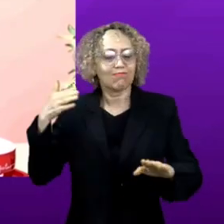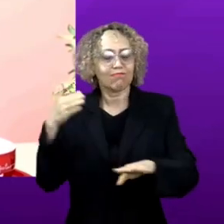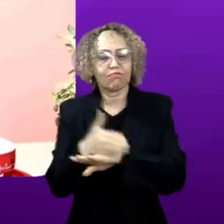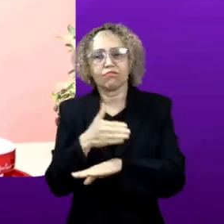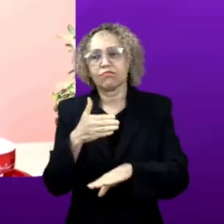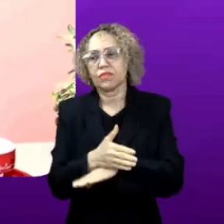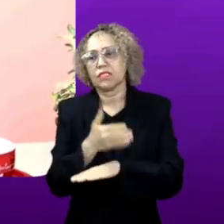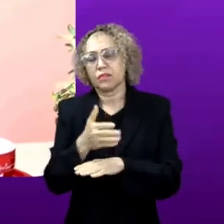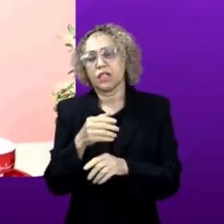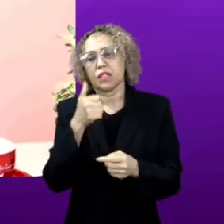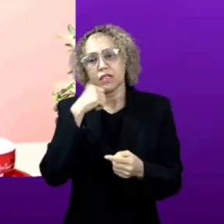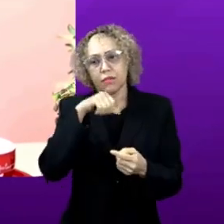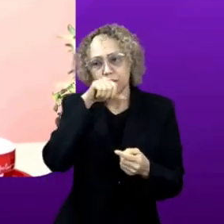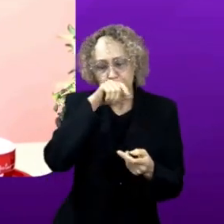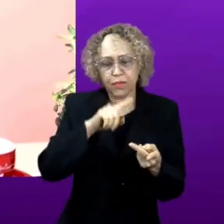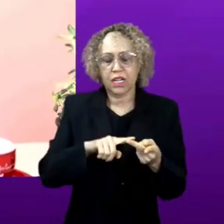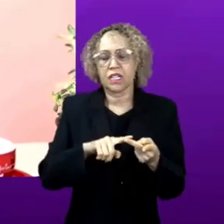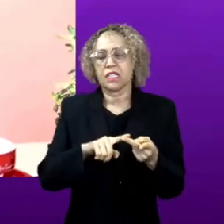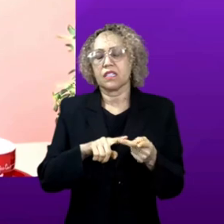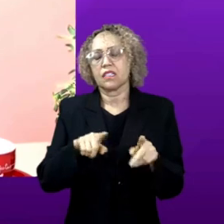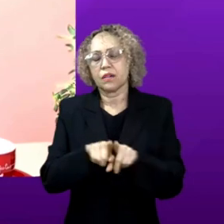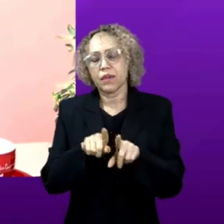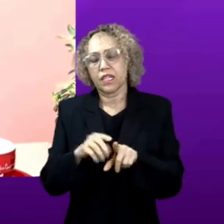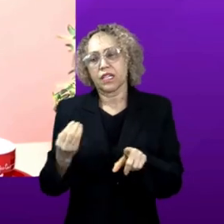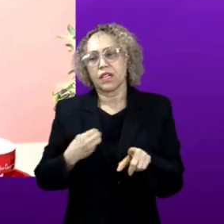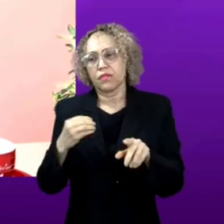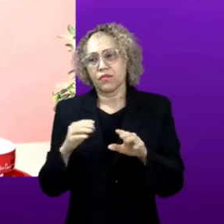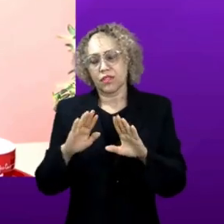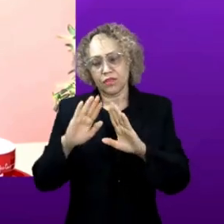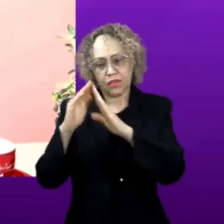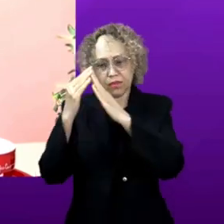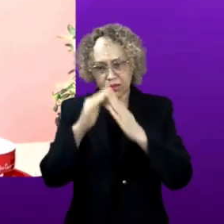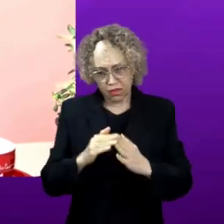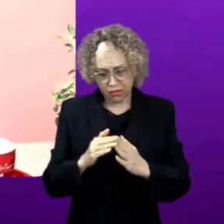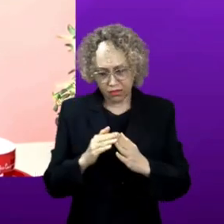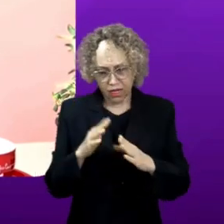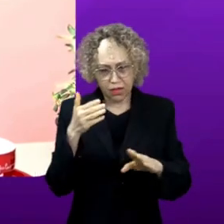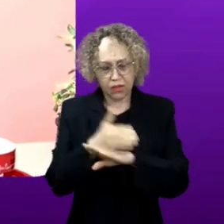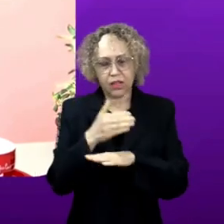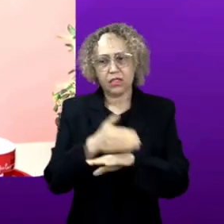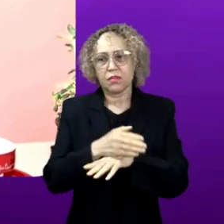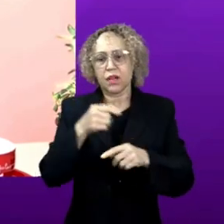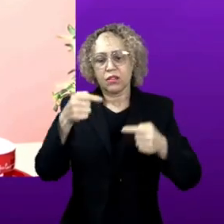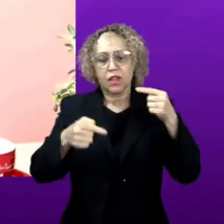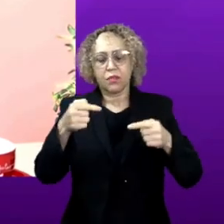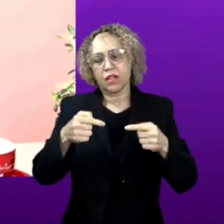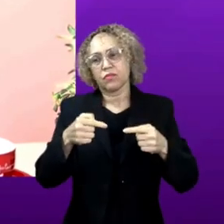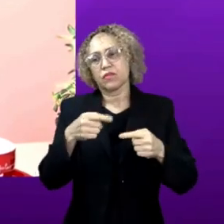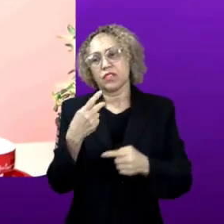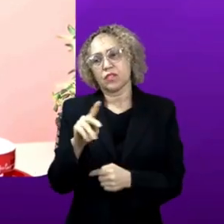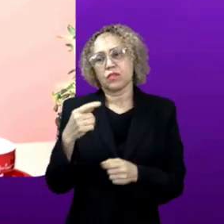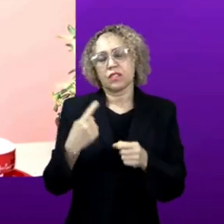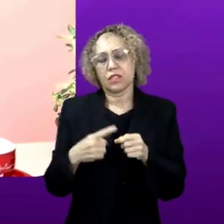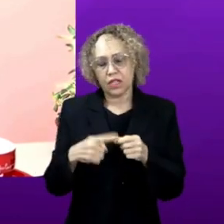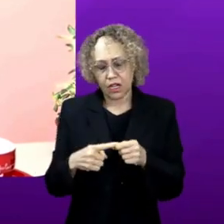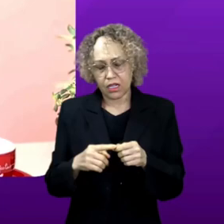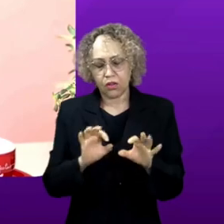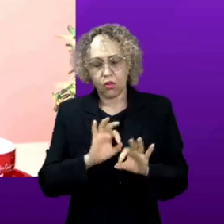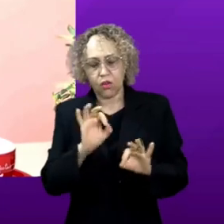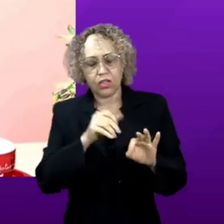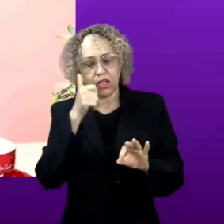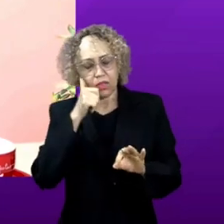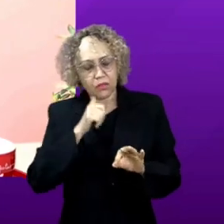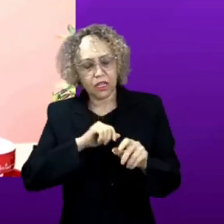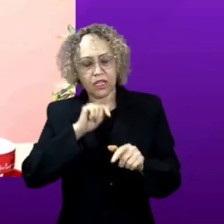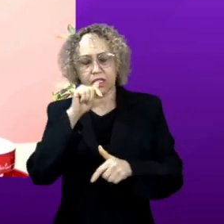mulheres, mães, periféricas no debate político das suas cidades. Essa é uma questão central para a gente organizar as mulheres trabalhadoras